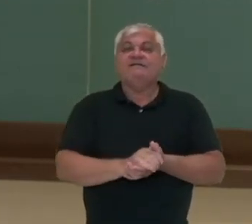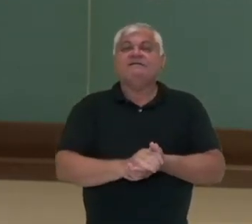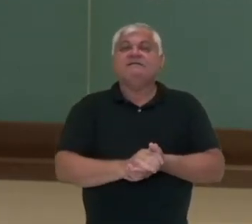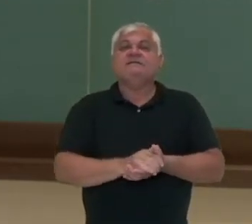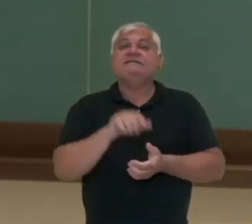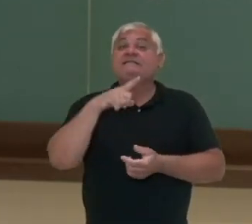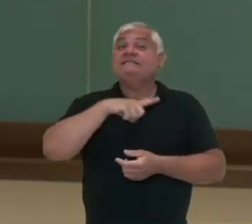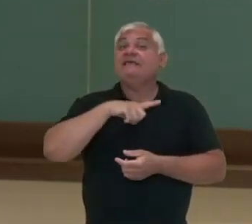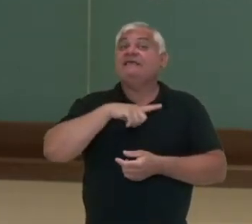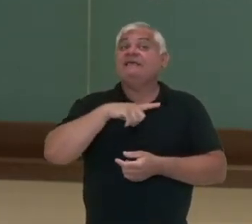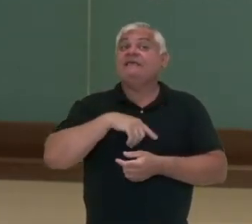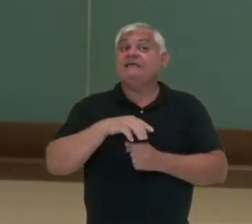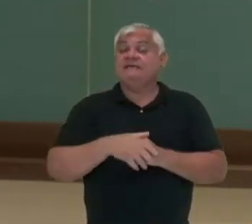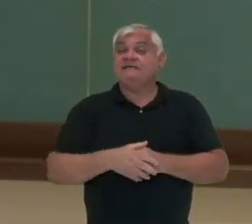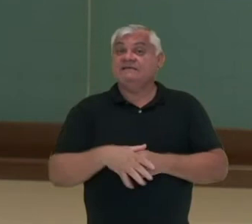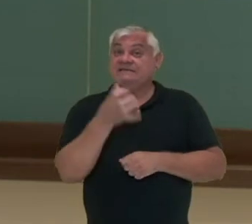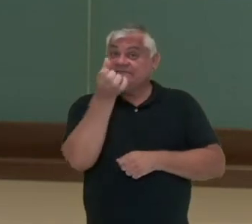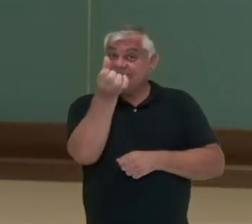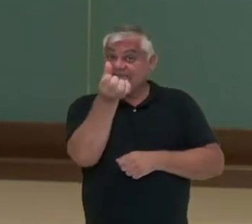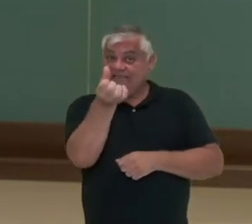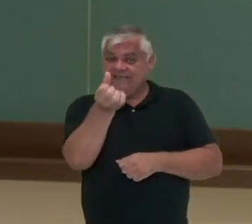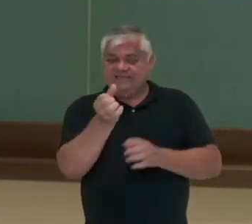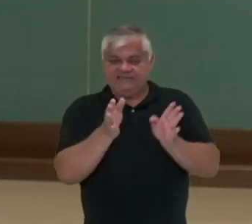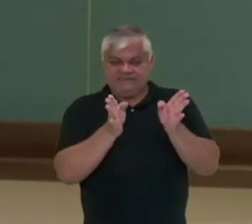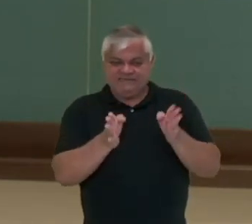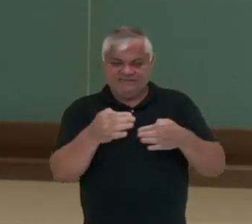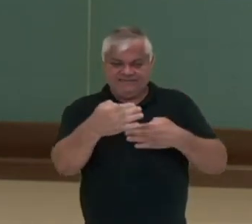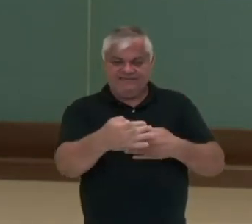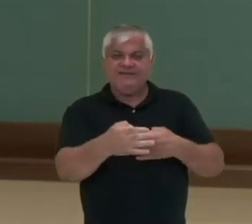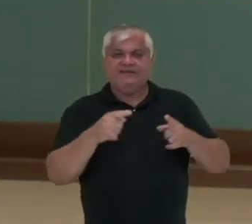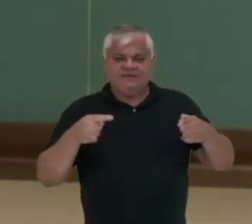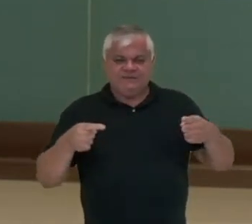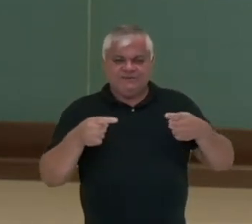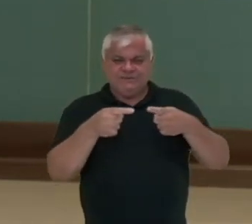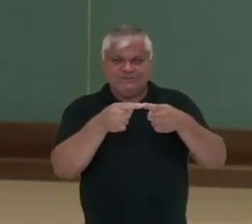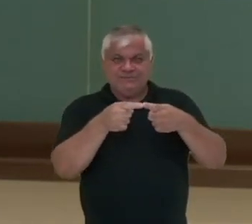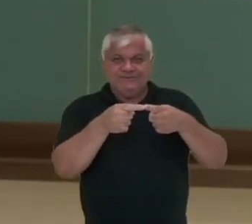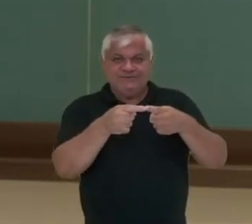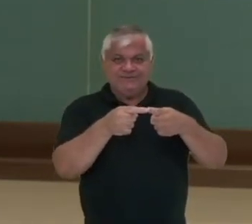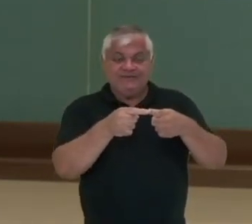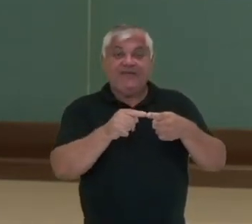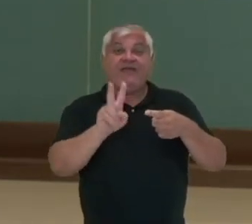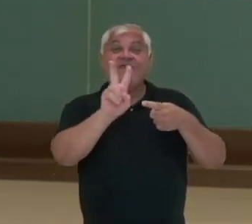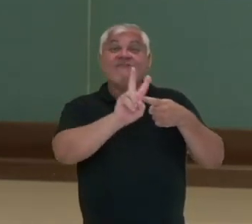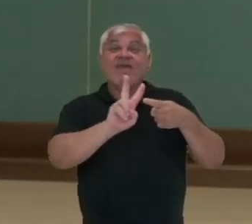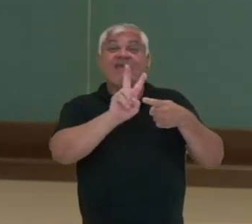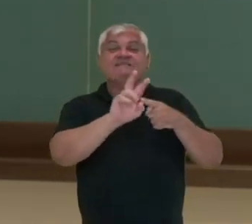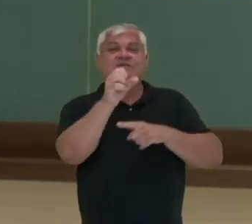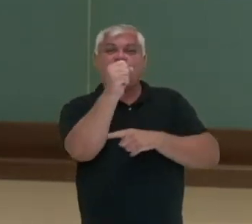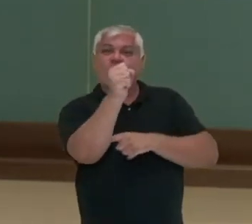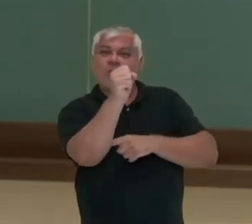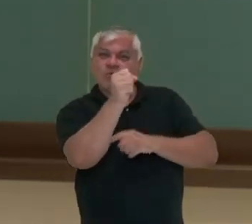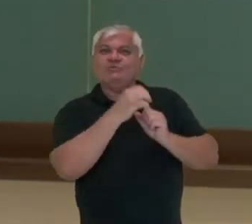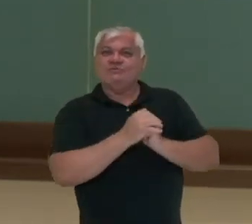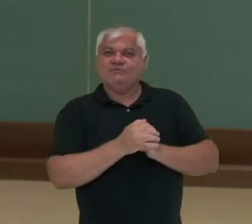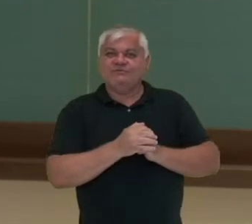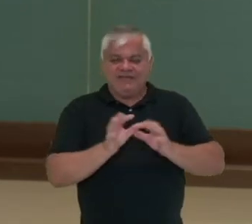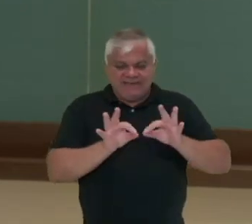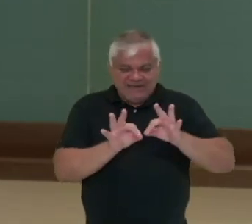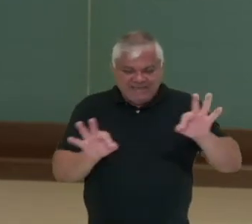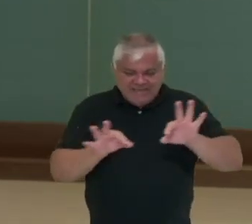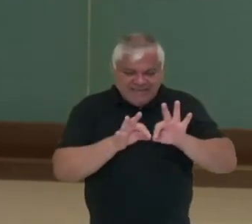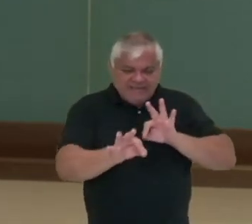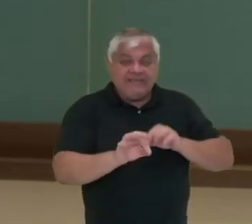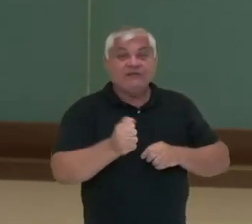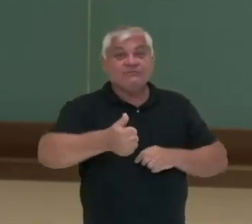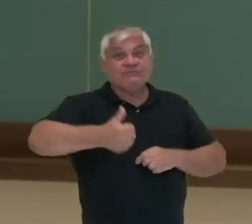que ele é formado por seis faces, oito vértices e 12 arestas. Então é bem importante a gente saber esses componentes. E